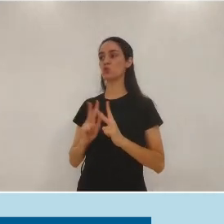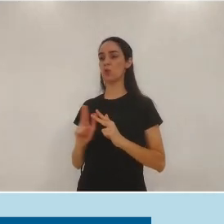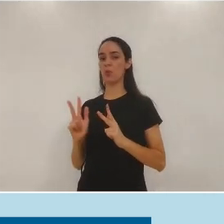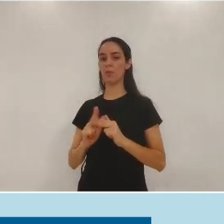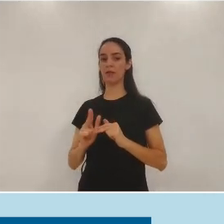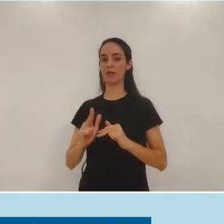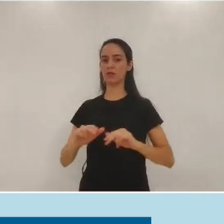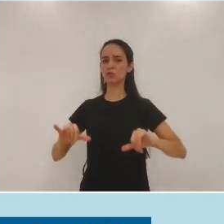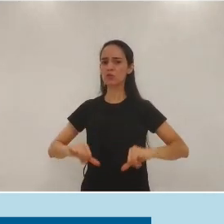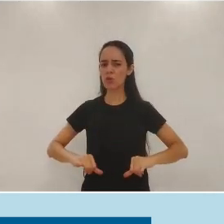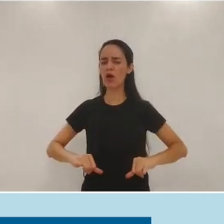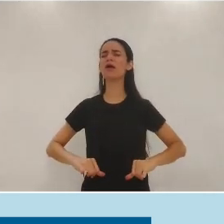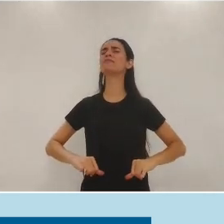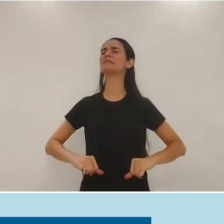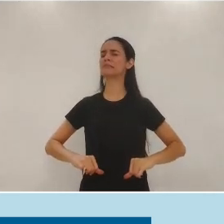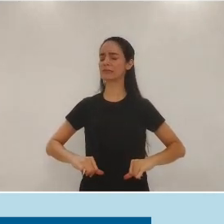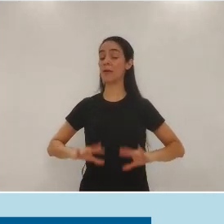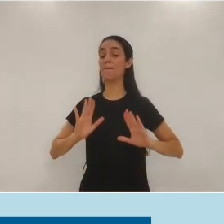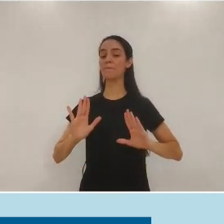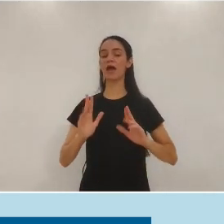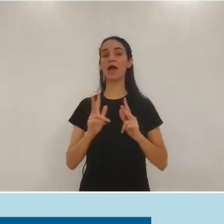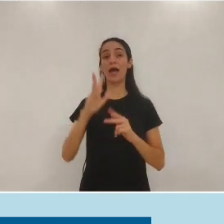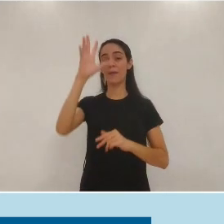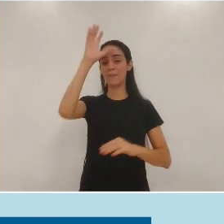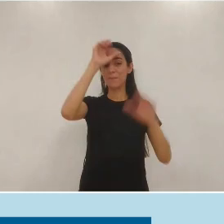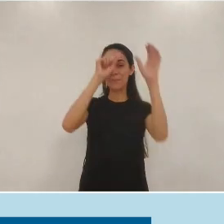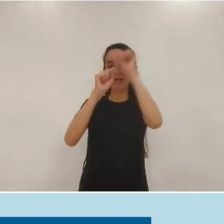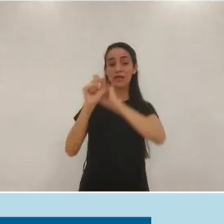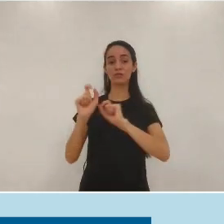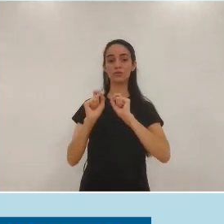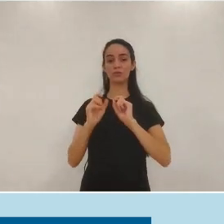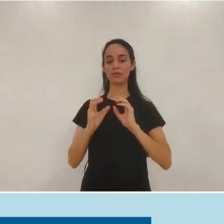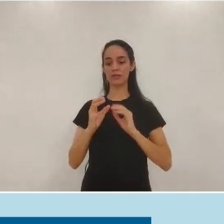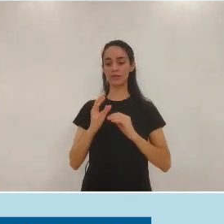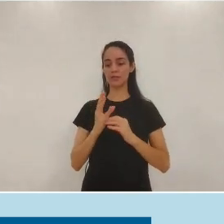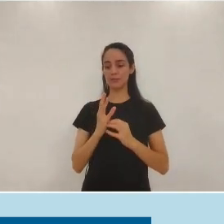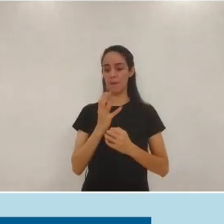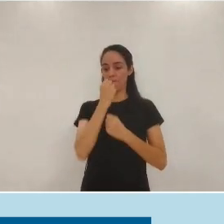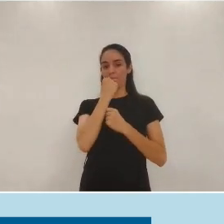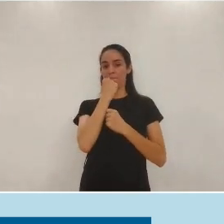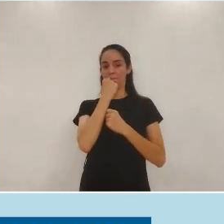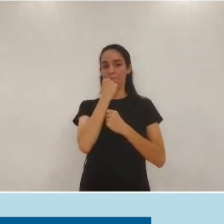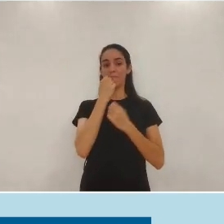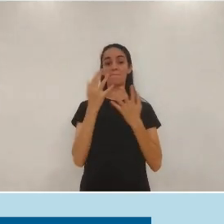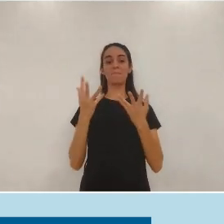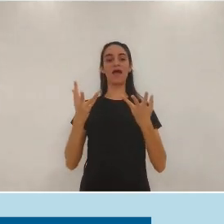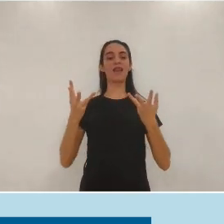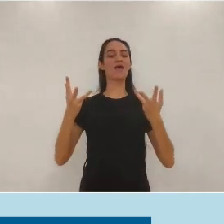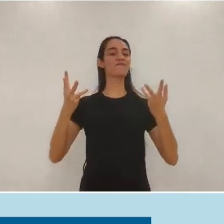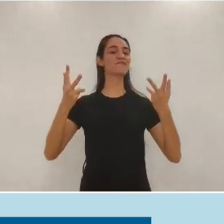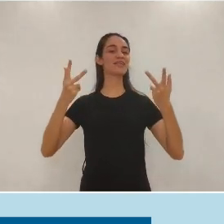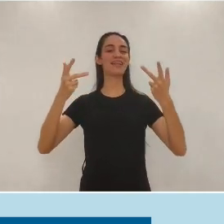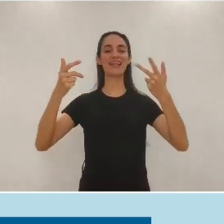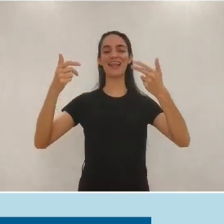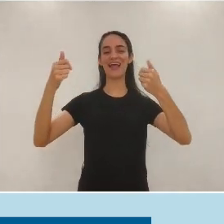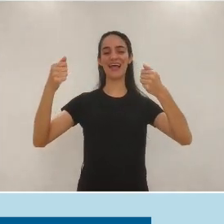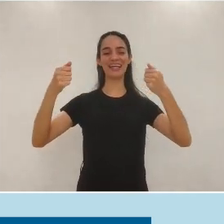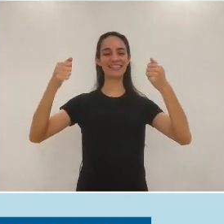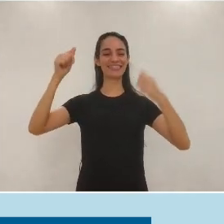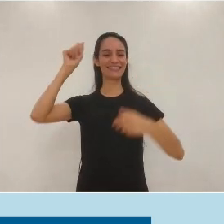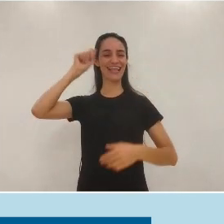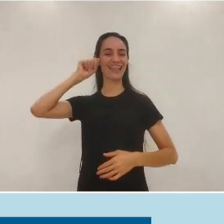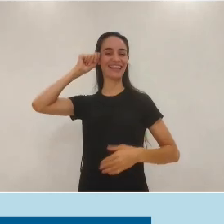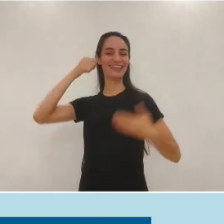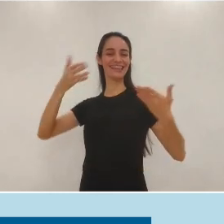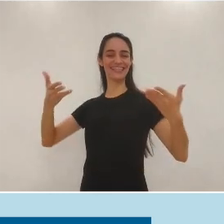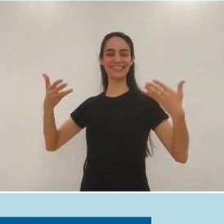sofra, mas é que ela aprende a ser uma maravilhosa atriz. Só que a síndrome de Ehlers-Danlos,